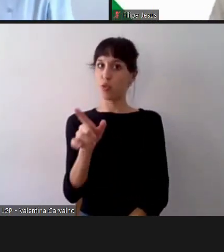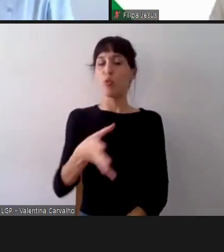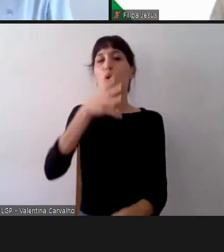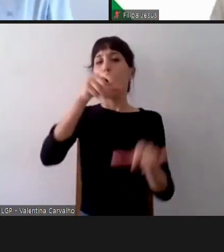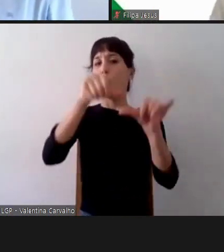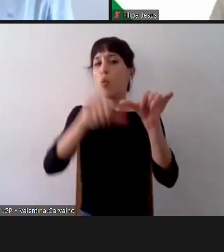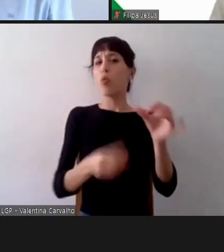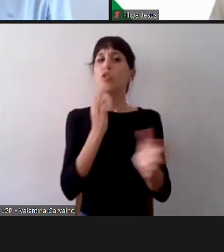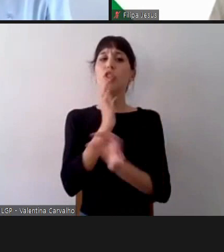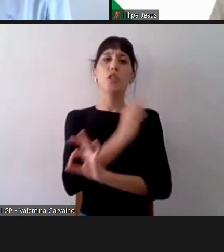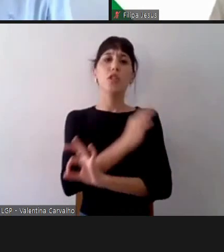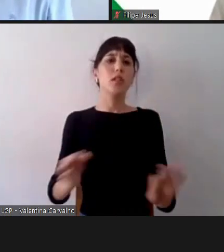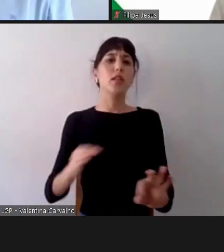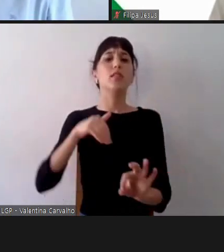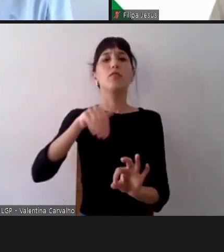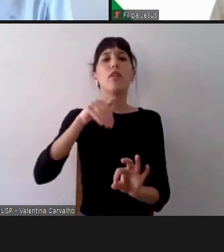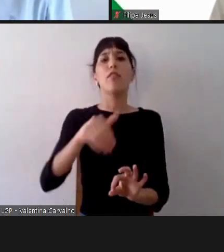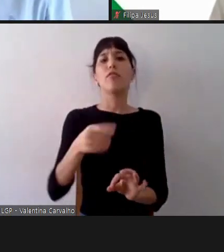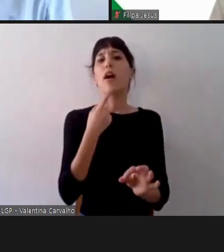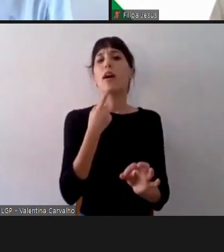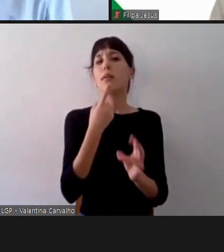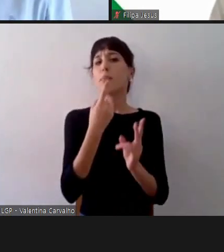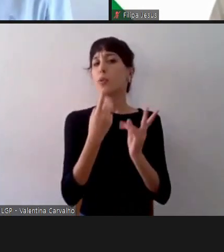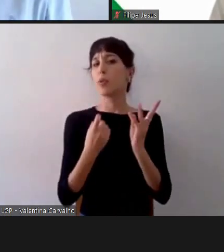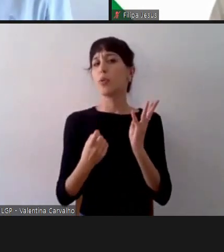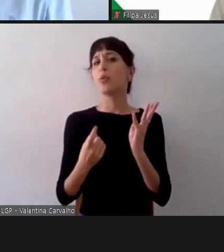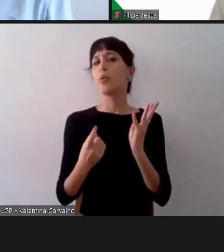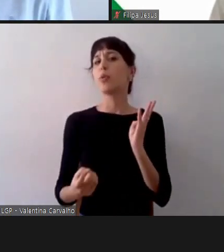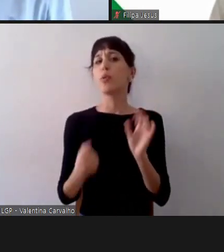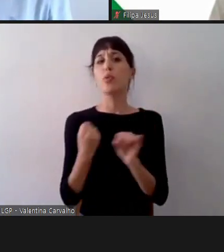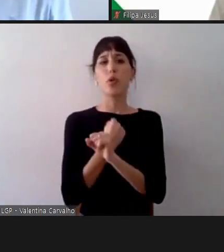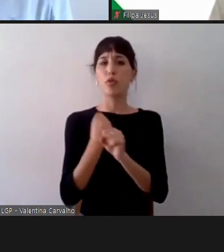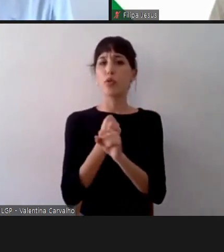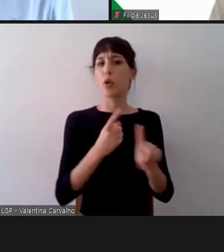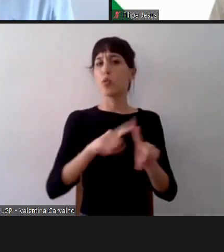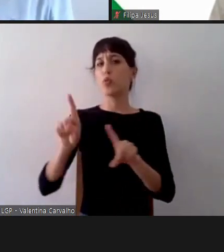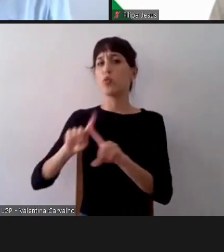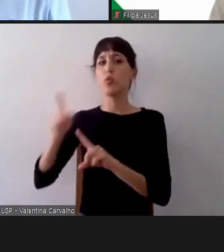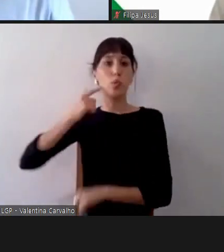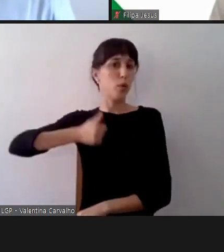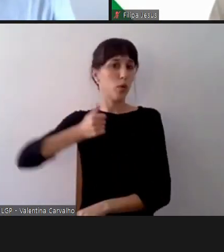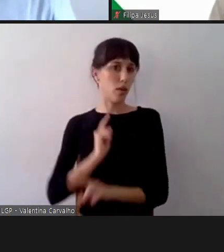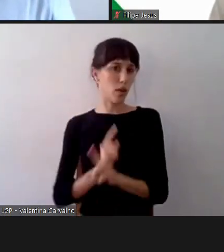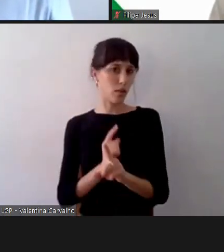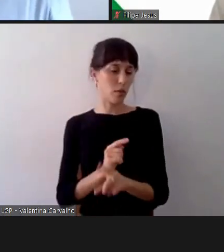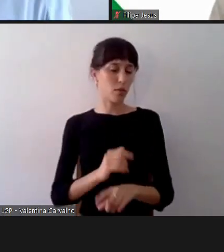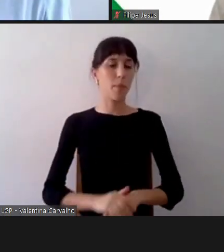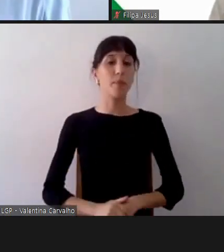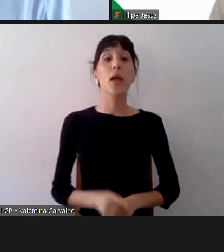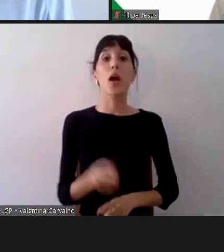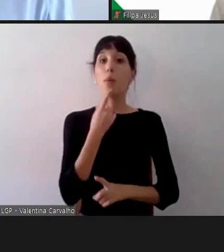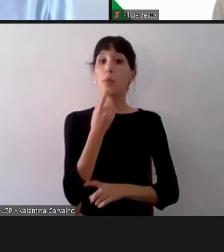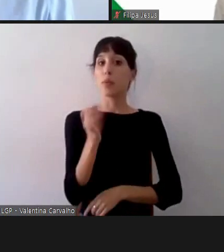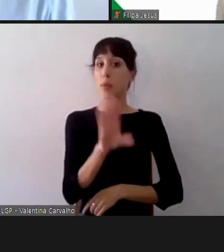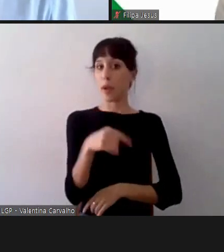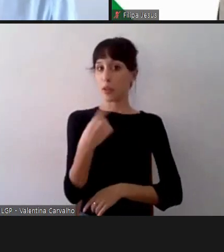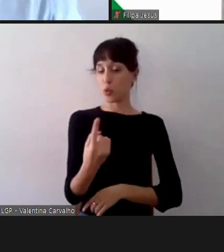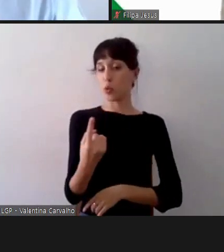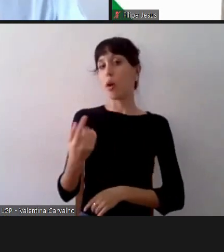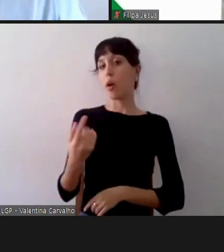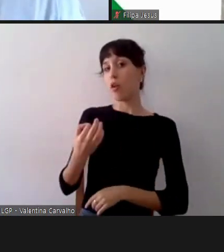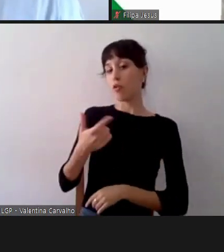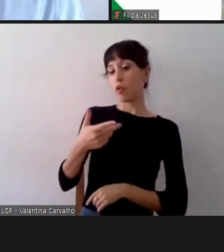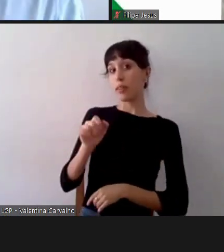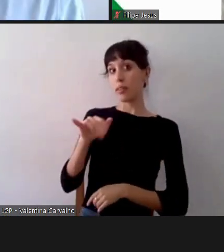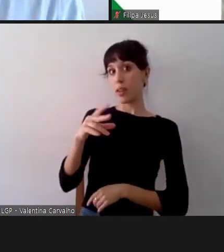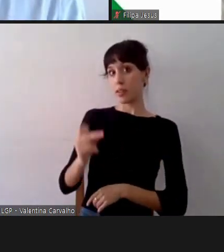outras linhas de ação que são também prioritárias. Temos mais uma questão, a questão é colocada pela Teresa, quando se